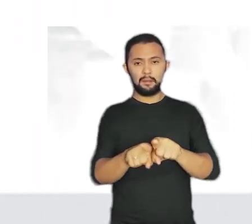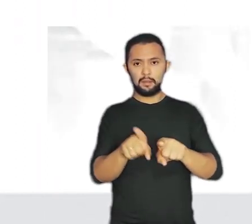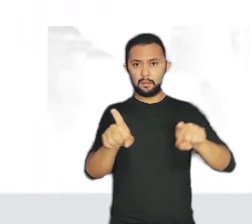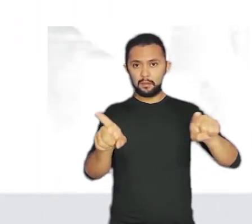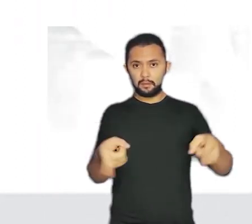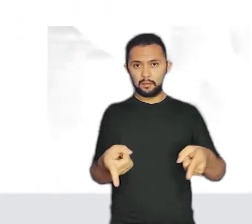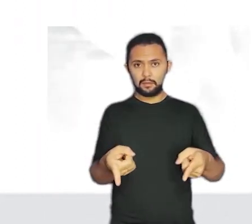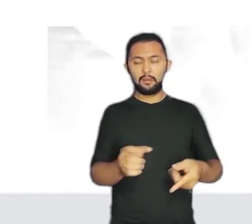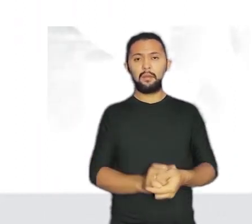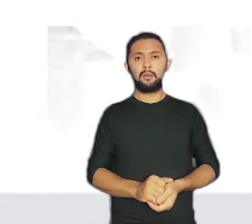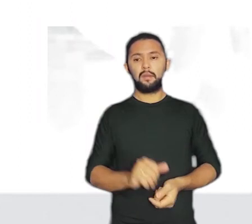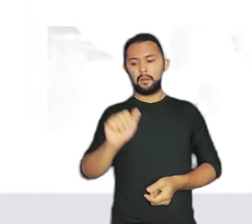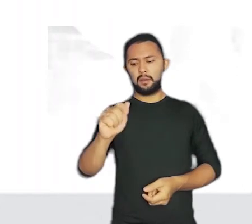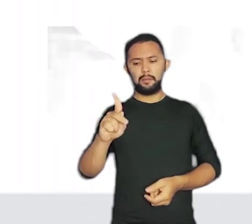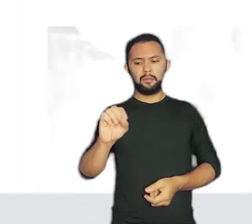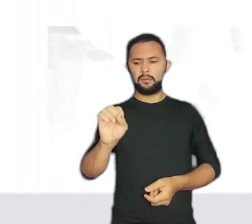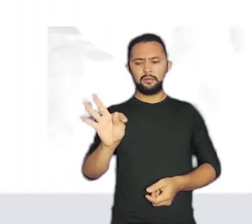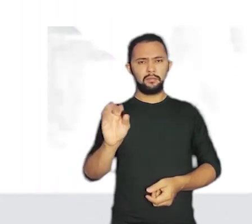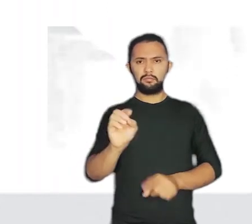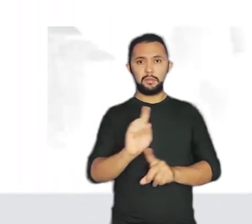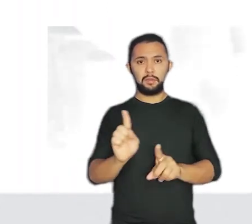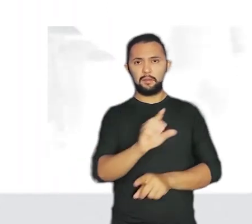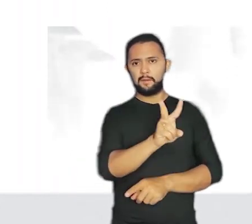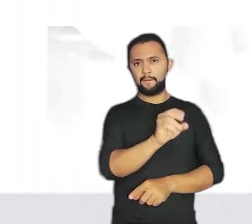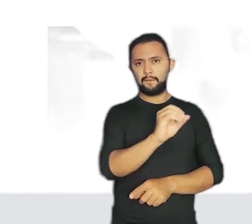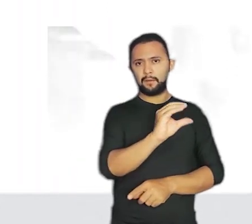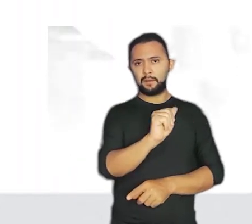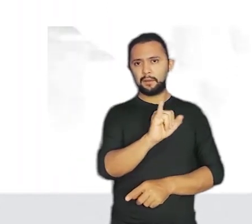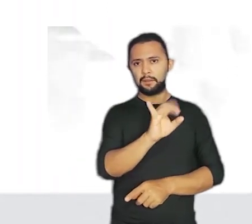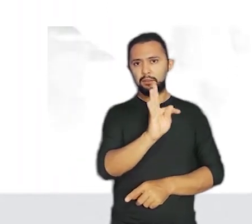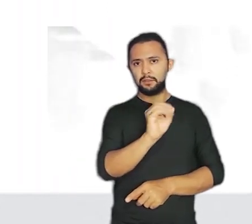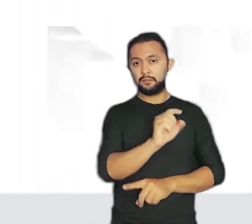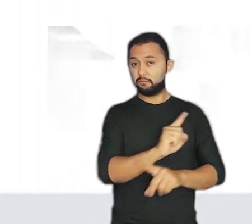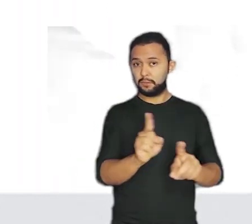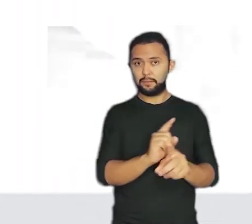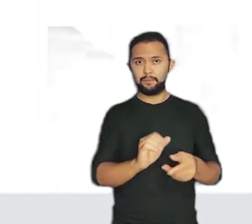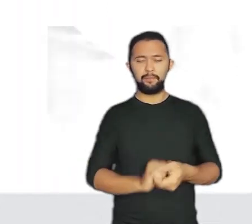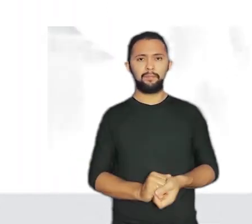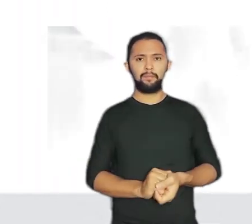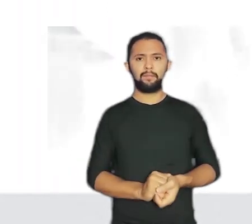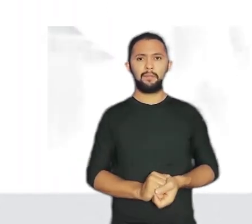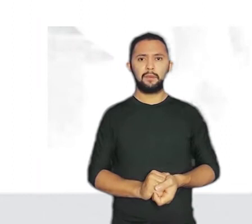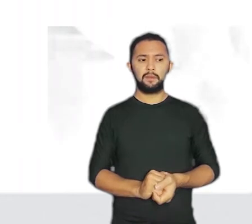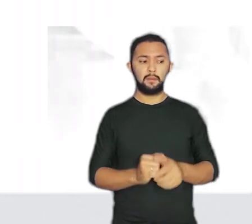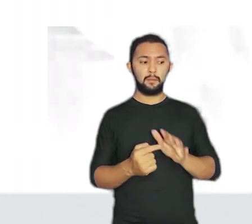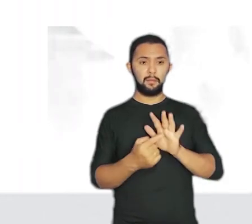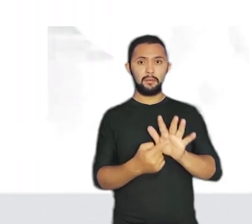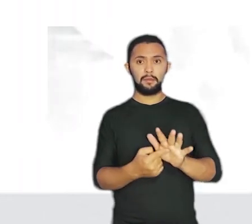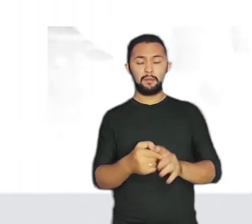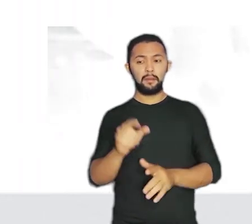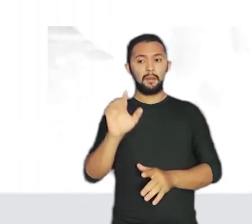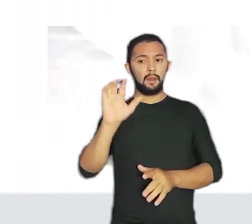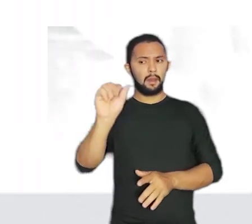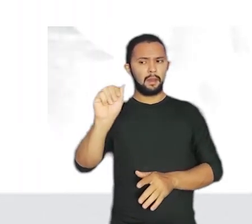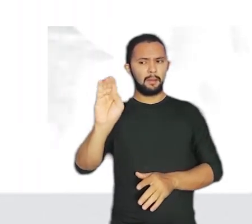vírgula, mas ele também não é aposto e nem vocativo. Então aí na opinião de vocês, o vocativo aparece na letra A,